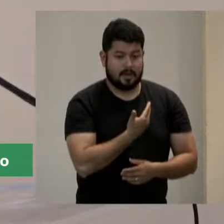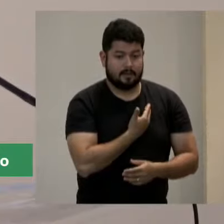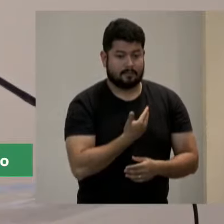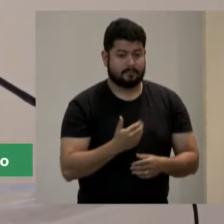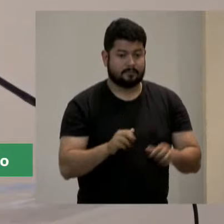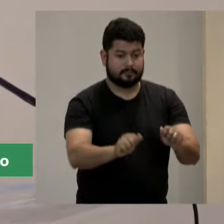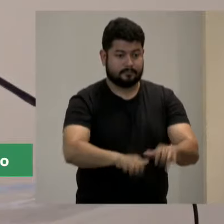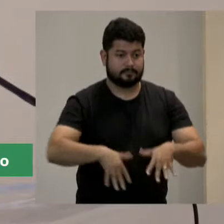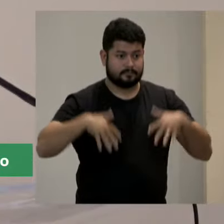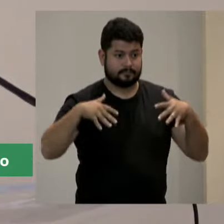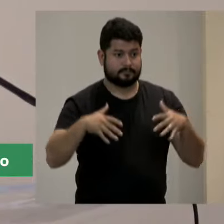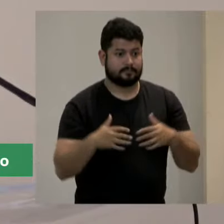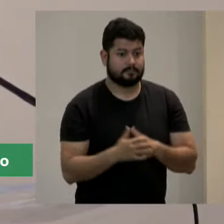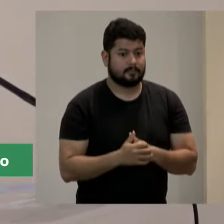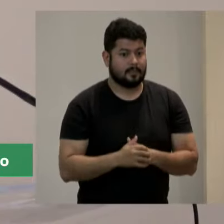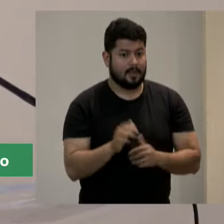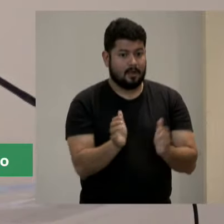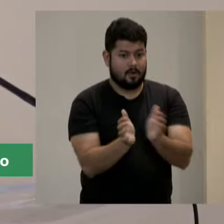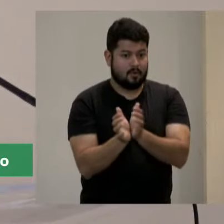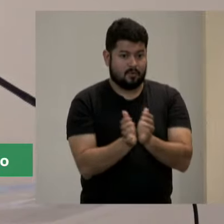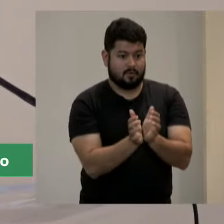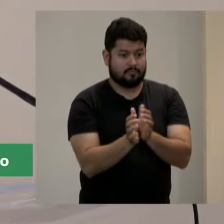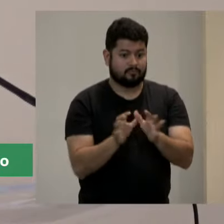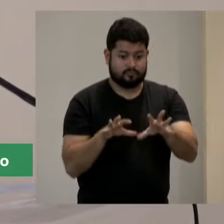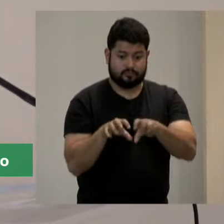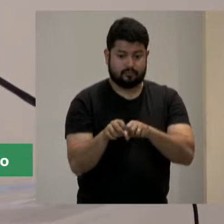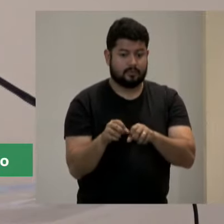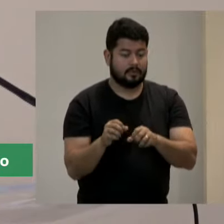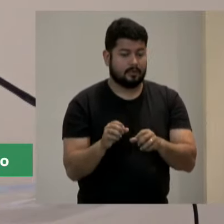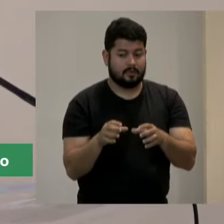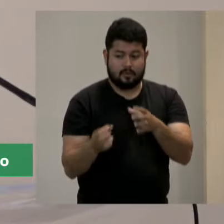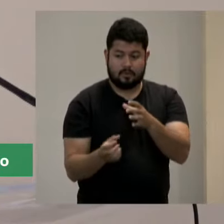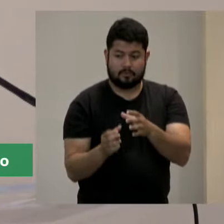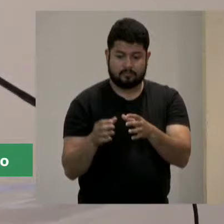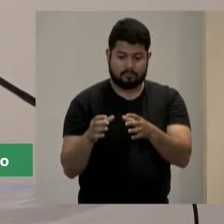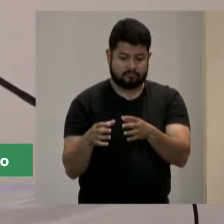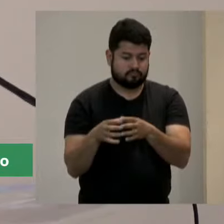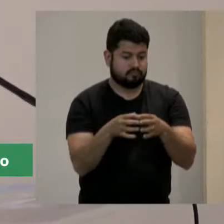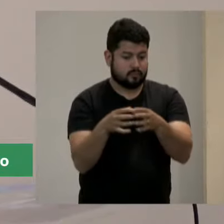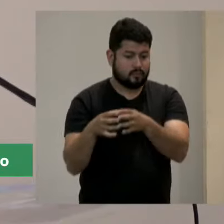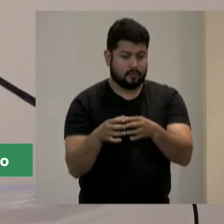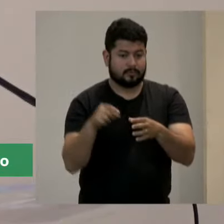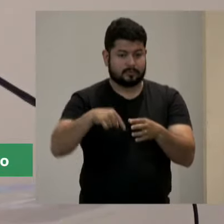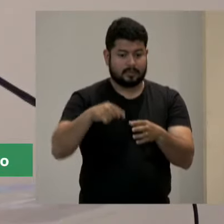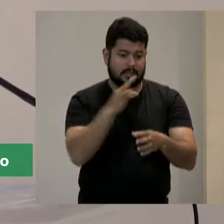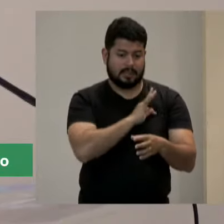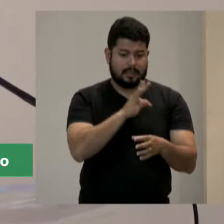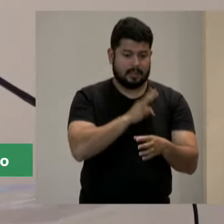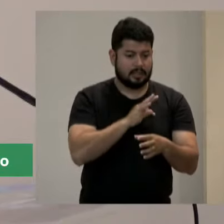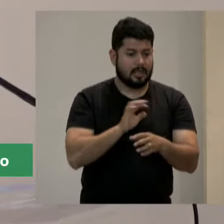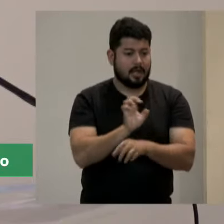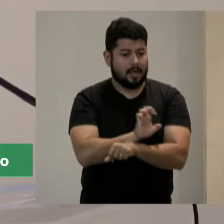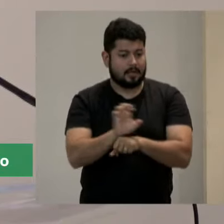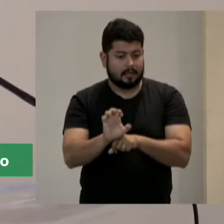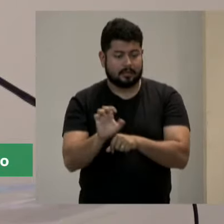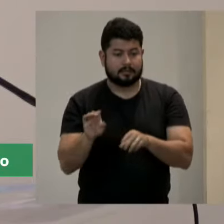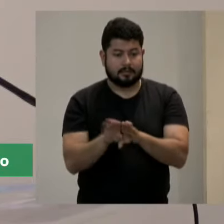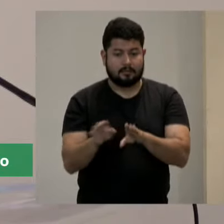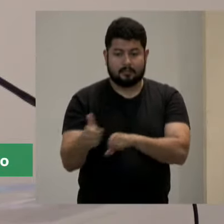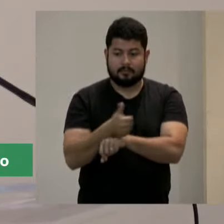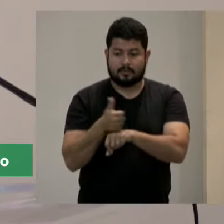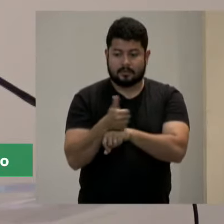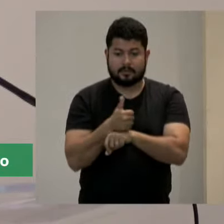É uma grande equipe formada por técnicos de diferentes áreas, estagiários, profissionais